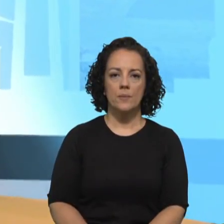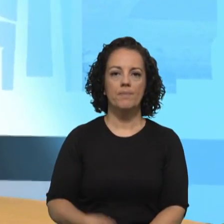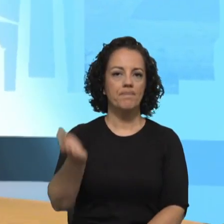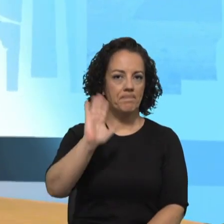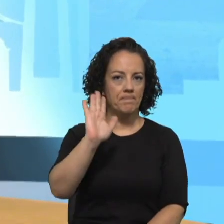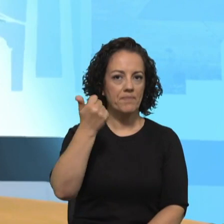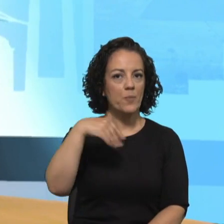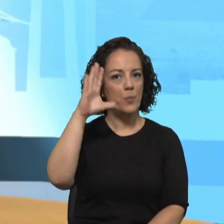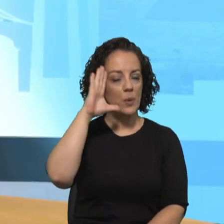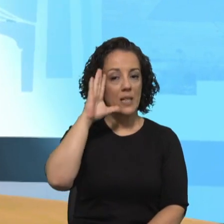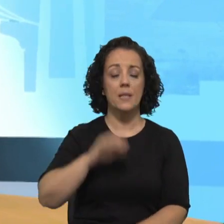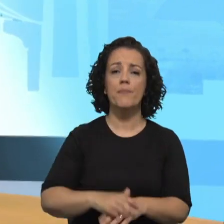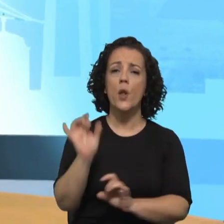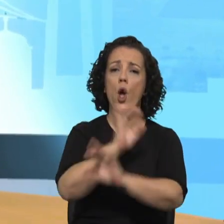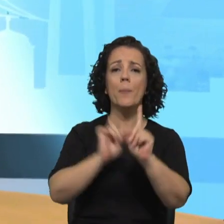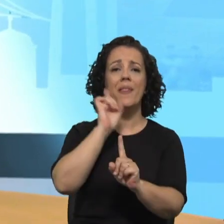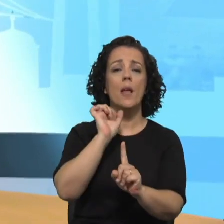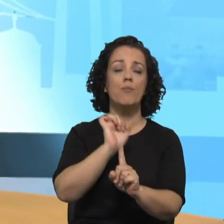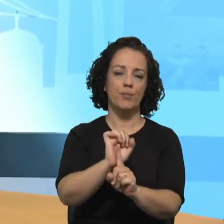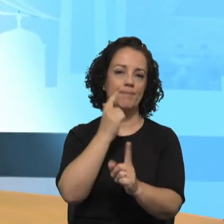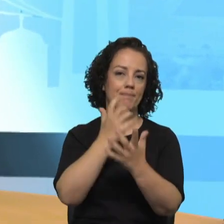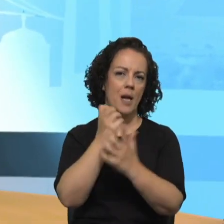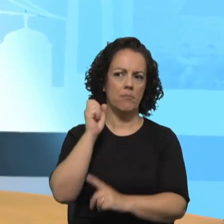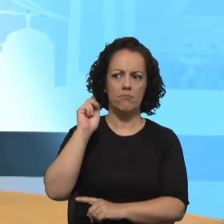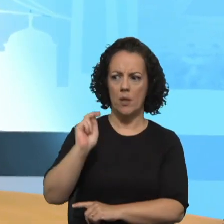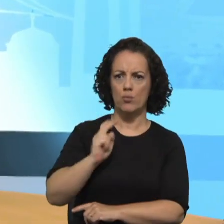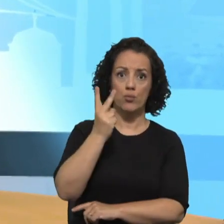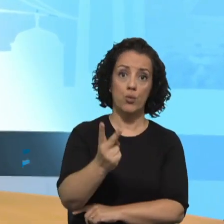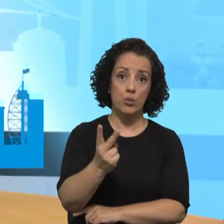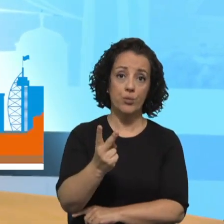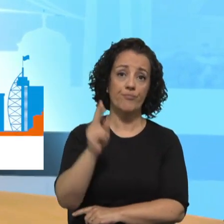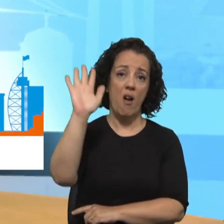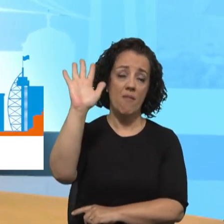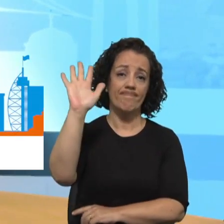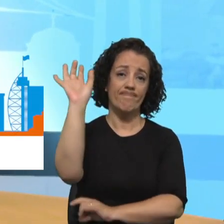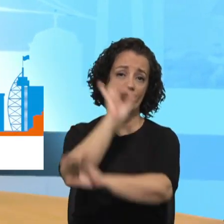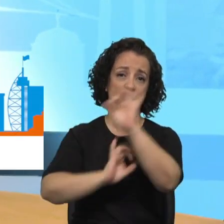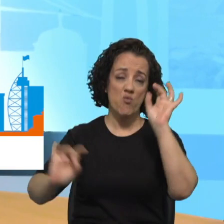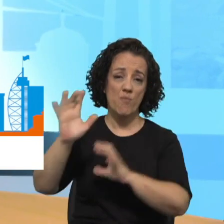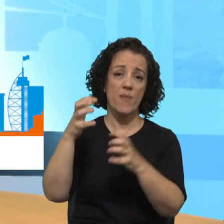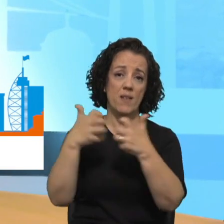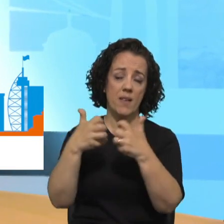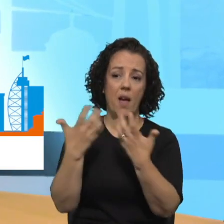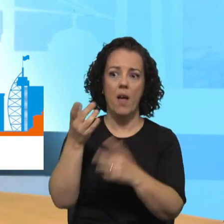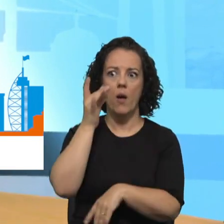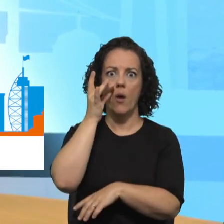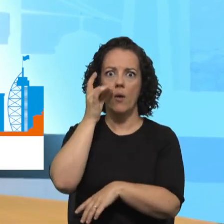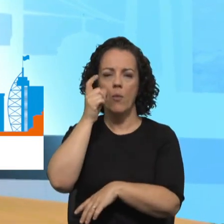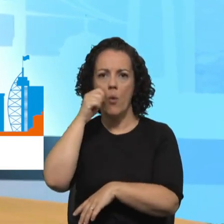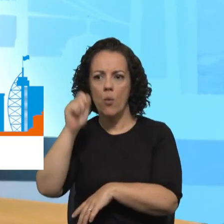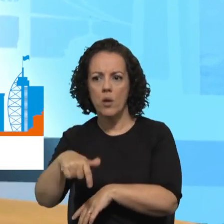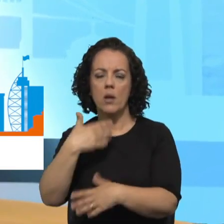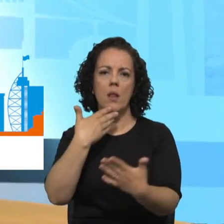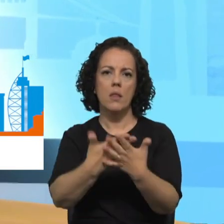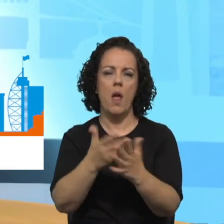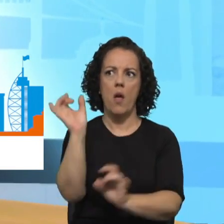Olá, muito boa tarde. O Dia da Europa fica marcado pelo segundo ano consecutivo pela guerra no continente. A invasão da Ucrânia trouxe para as fronteiras europeias os